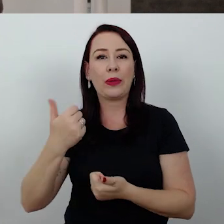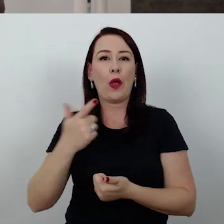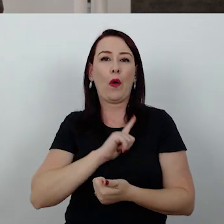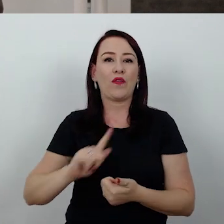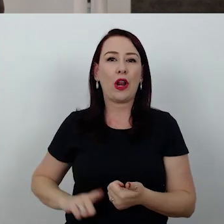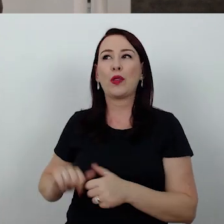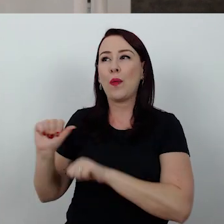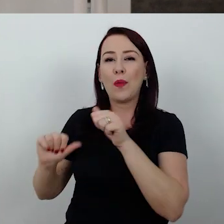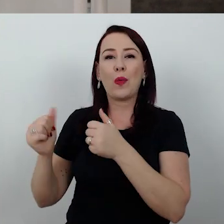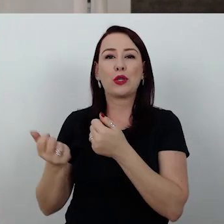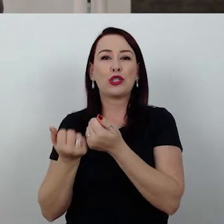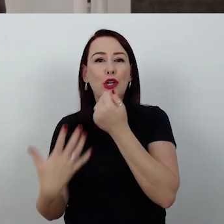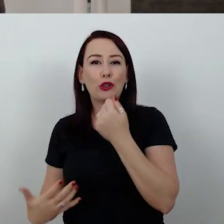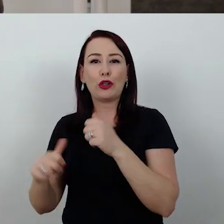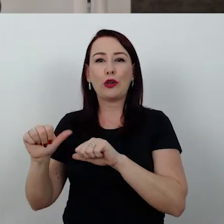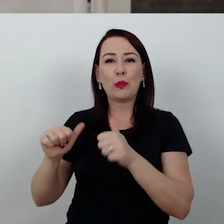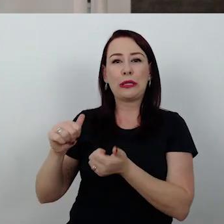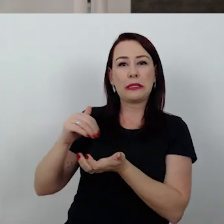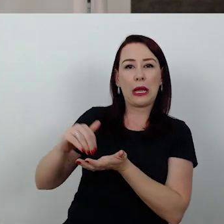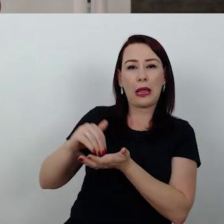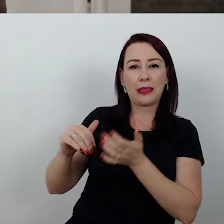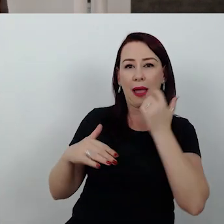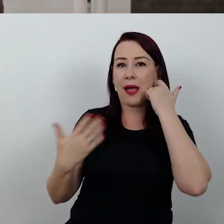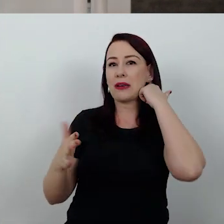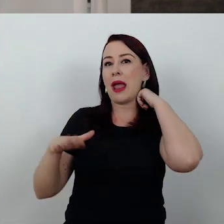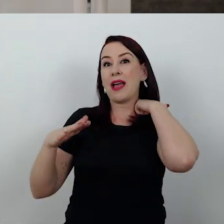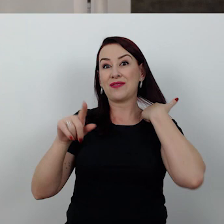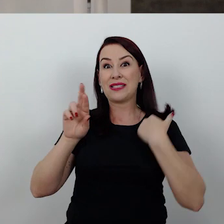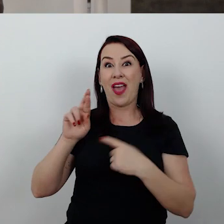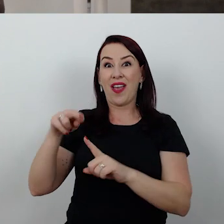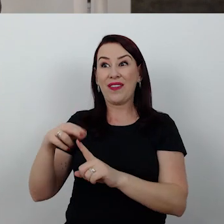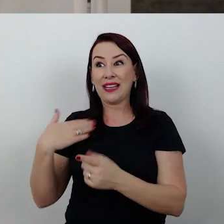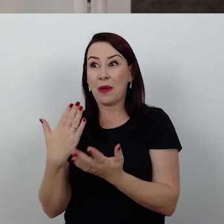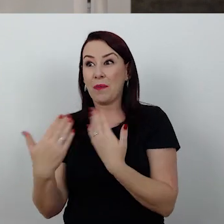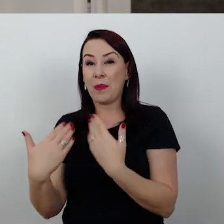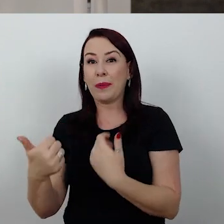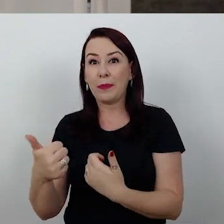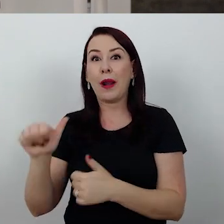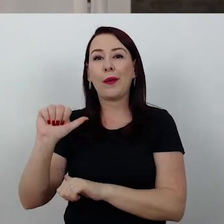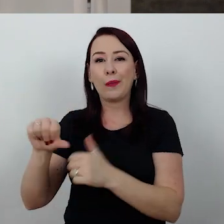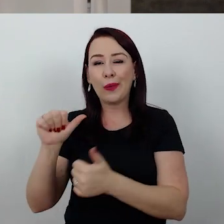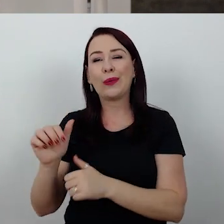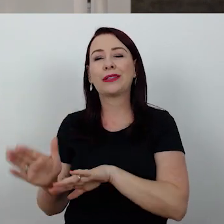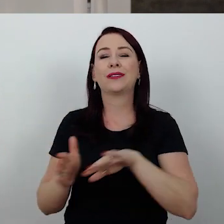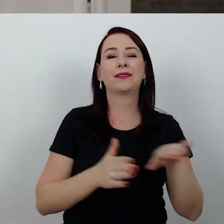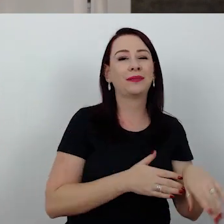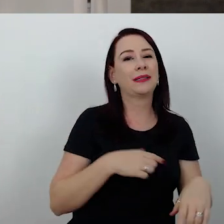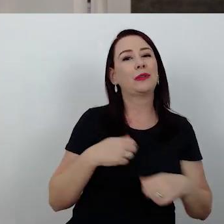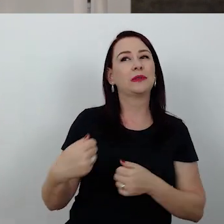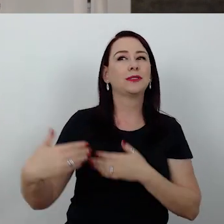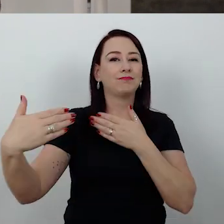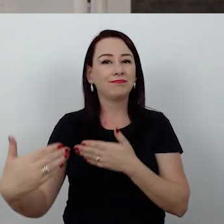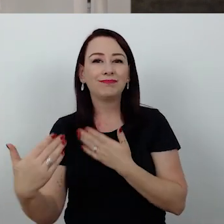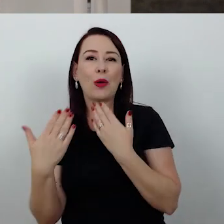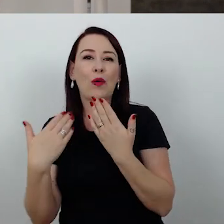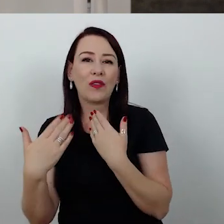Então, direto muda ali um secretário, muda um ponto focal de atuação que você vai ter que ir lá fazer uma nova conversa